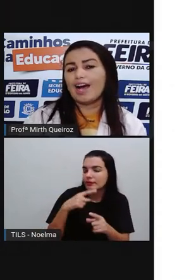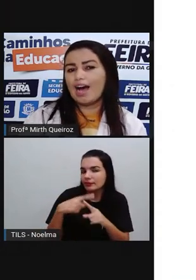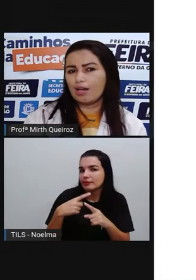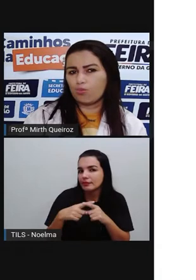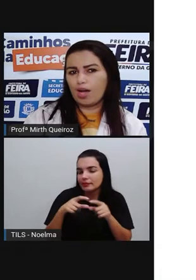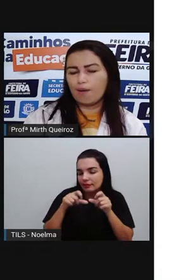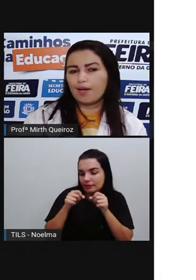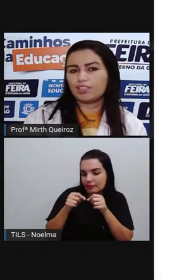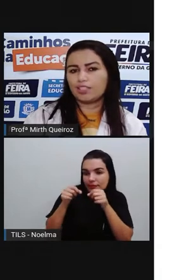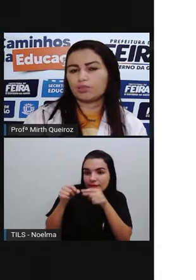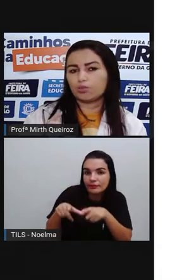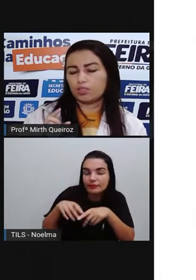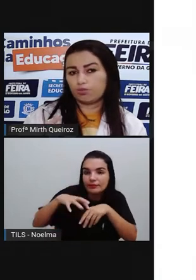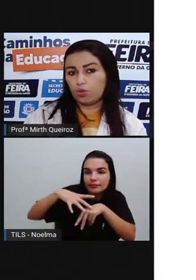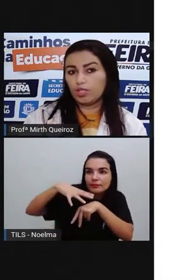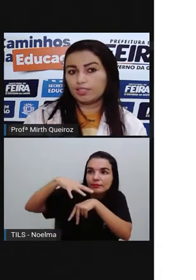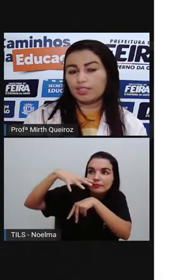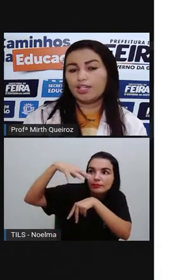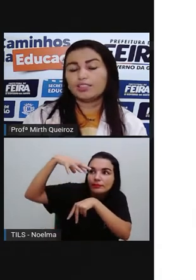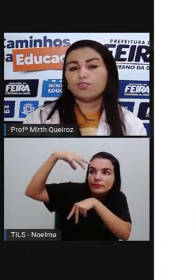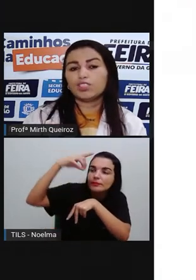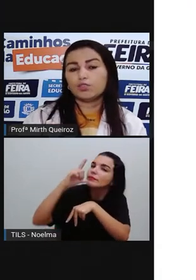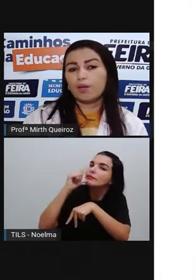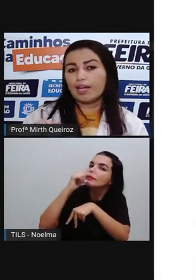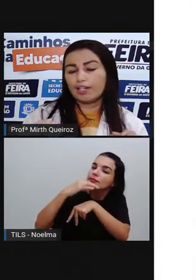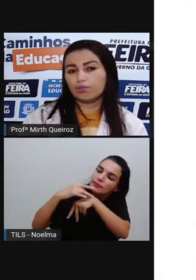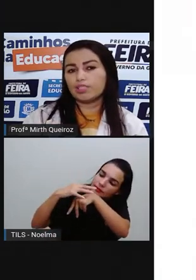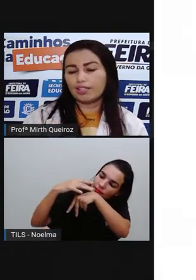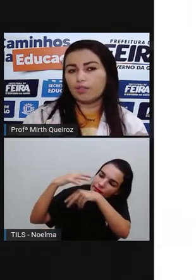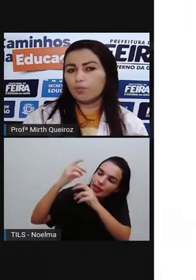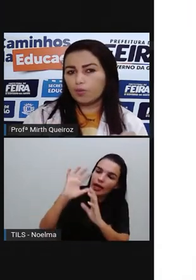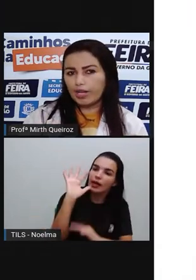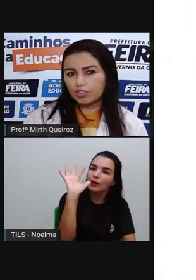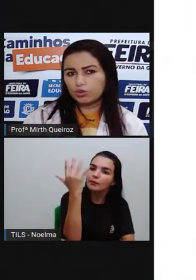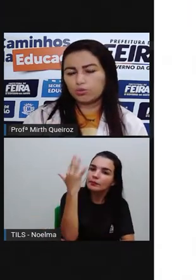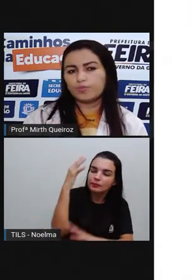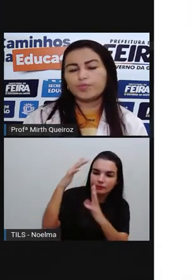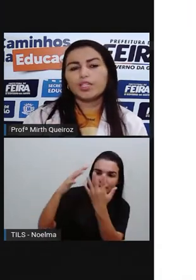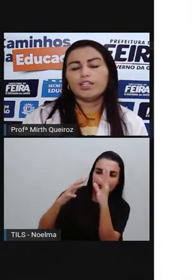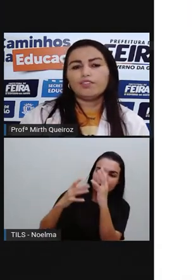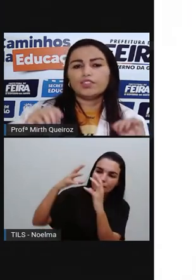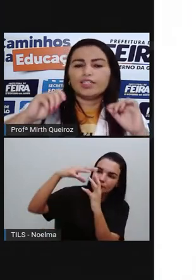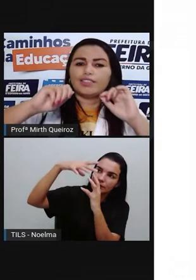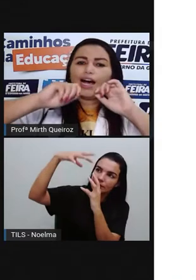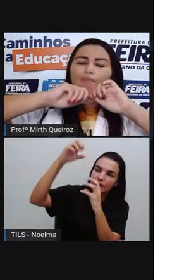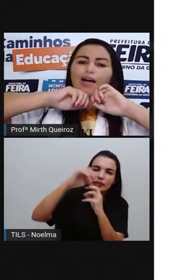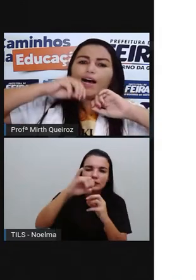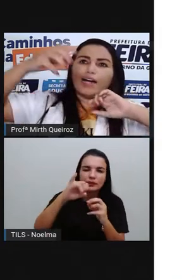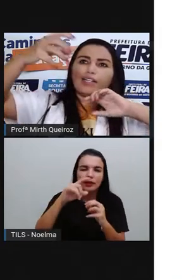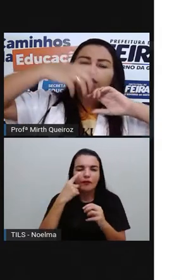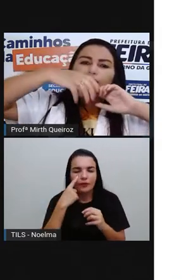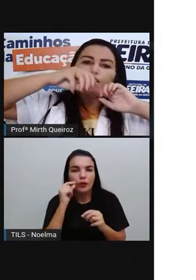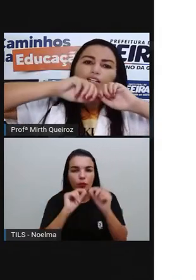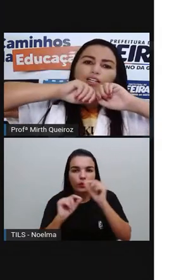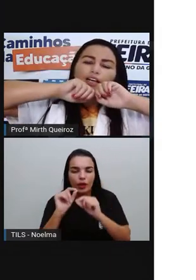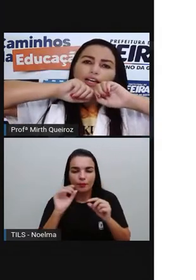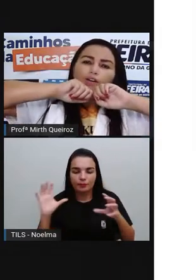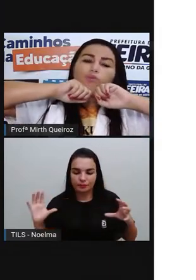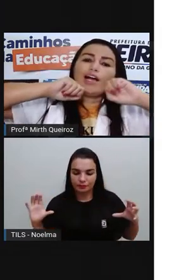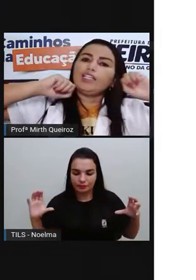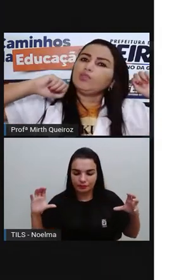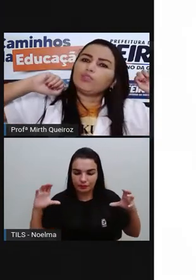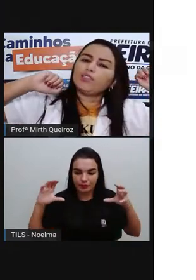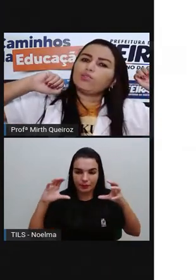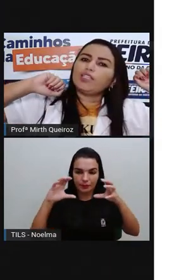aí água a partir das suas folhas. Se vocês pegarem um saquinho plástico e vocês amarrarem ali